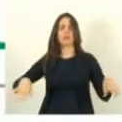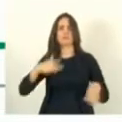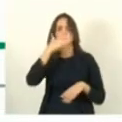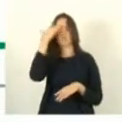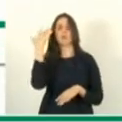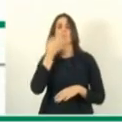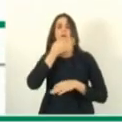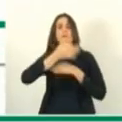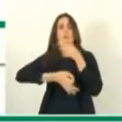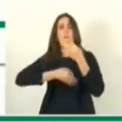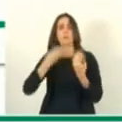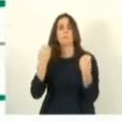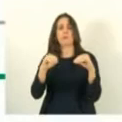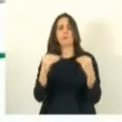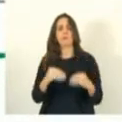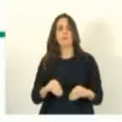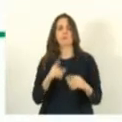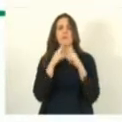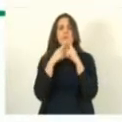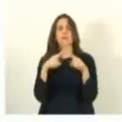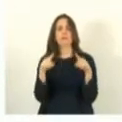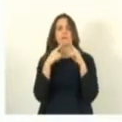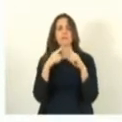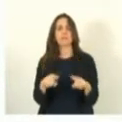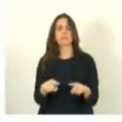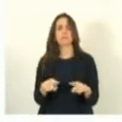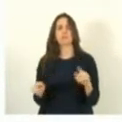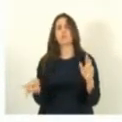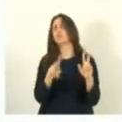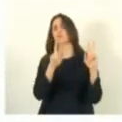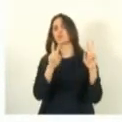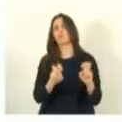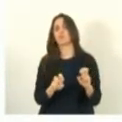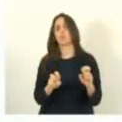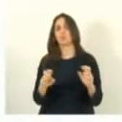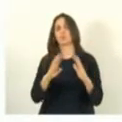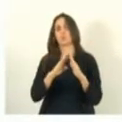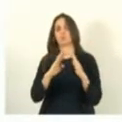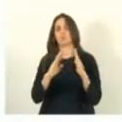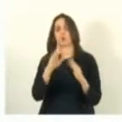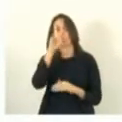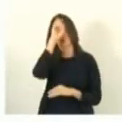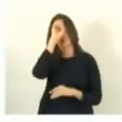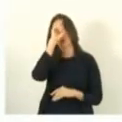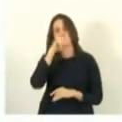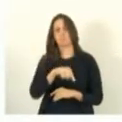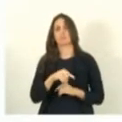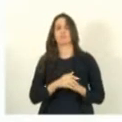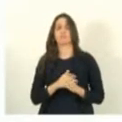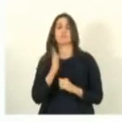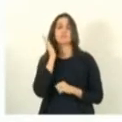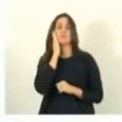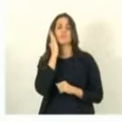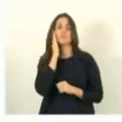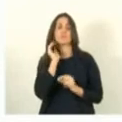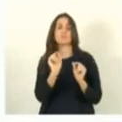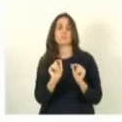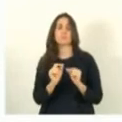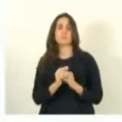e reclamações sobre especificamente esse hospital, que a gente sabe muito